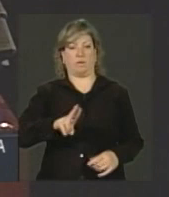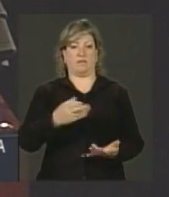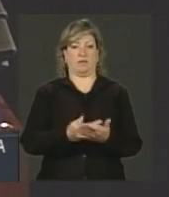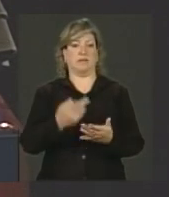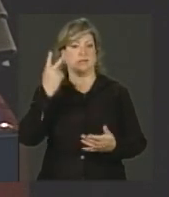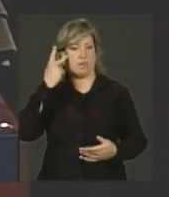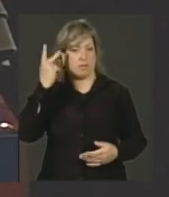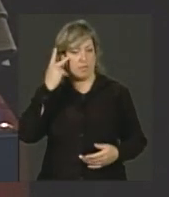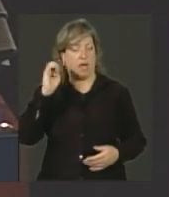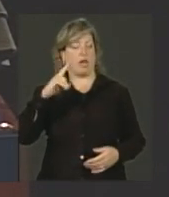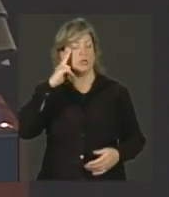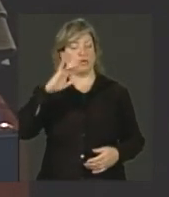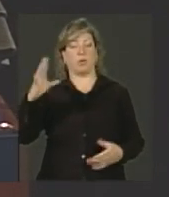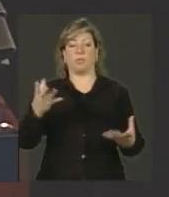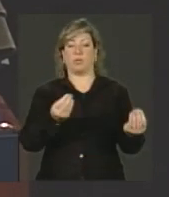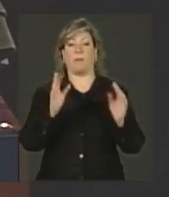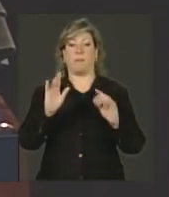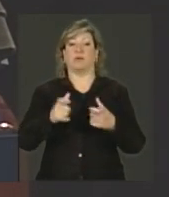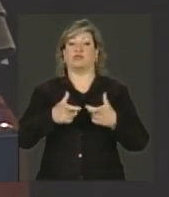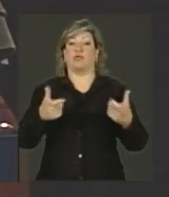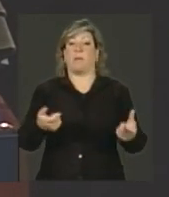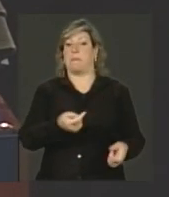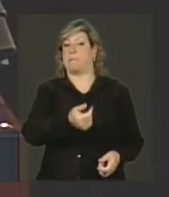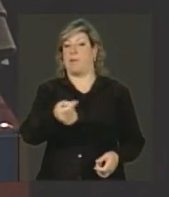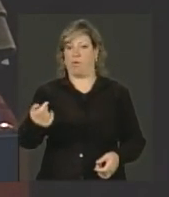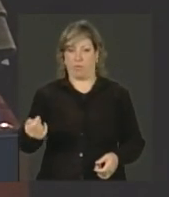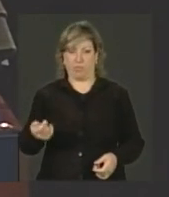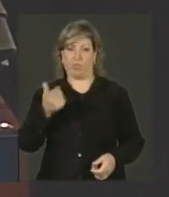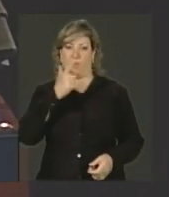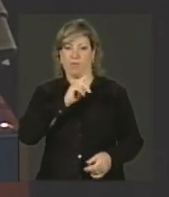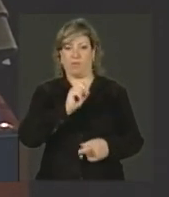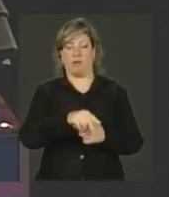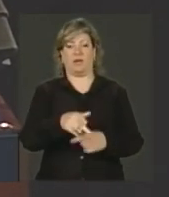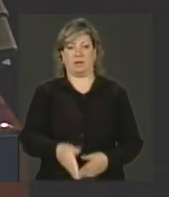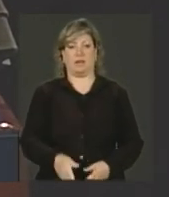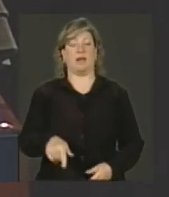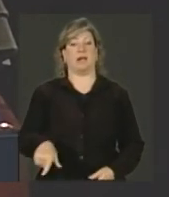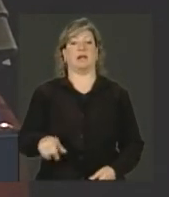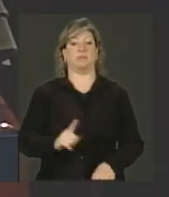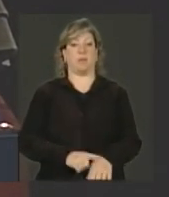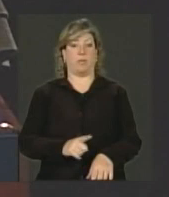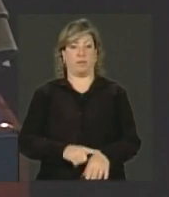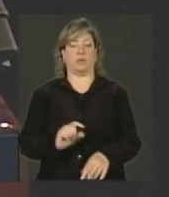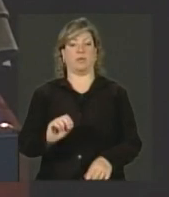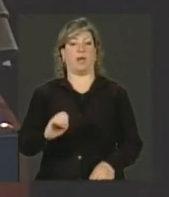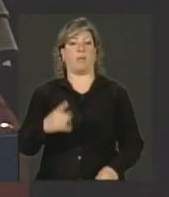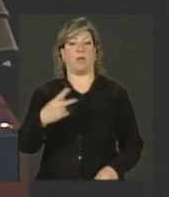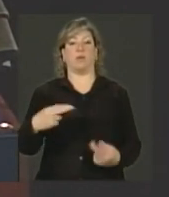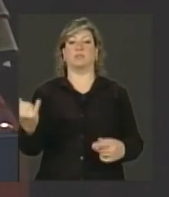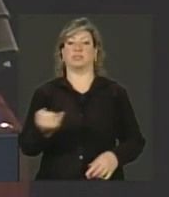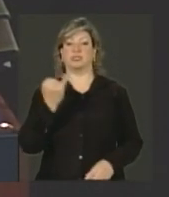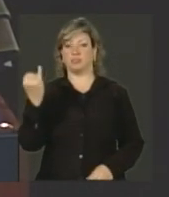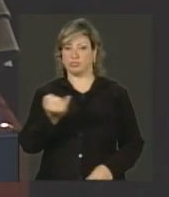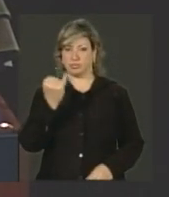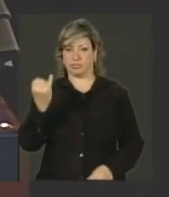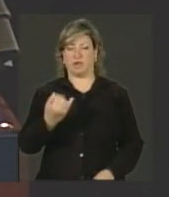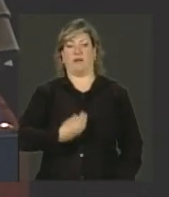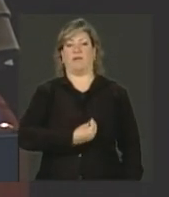de poucos. A expectativa deste momento é algo marcante na vida de todos